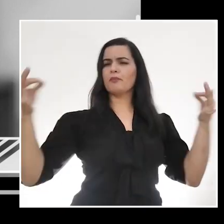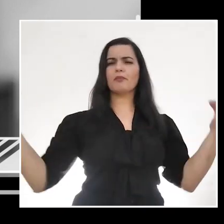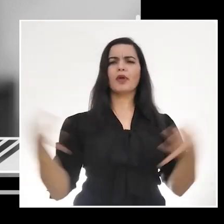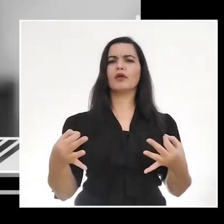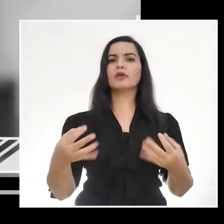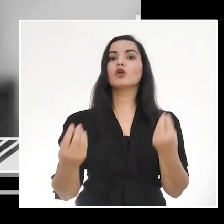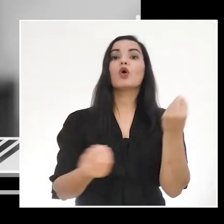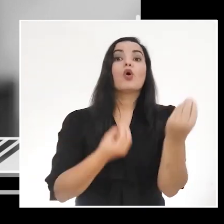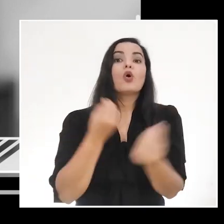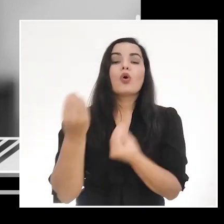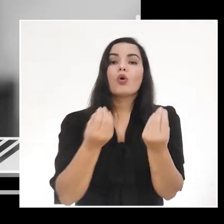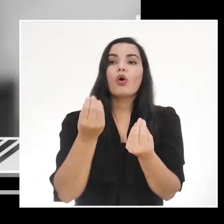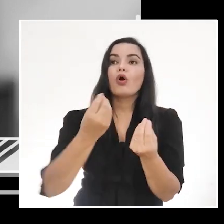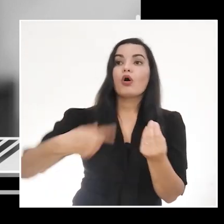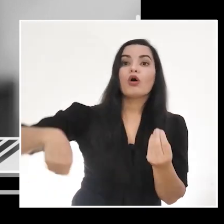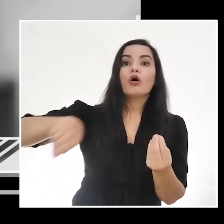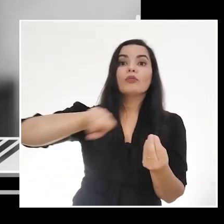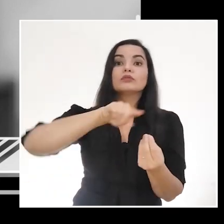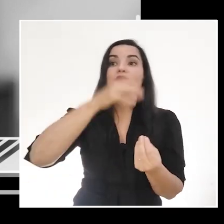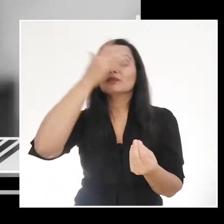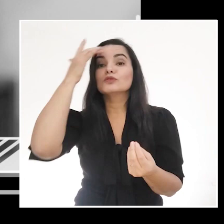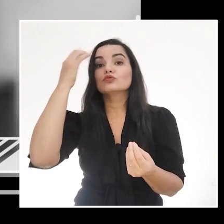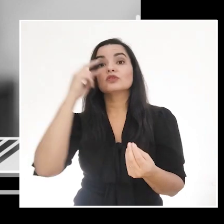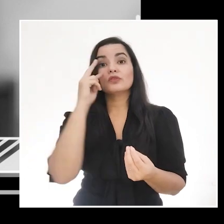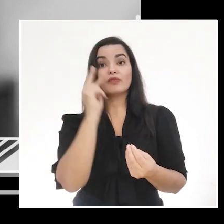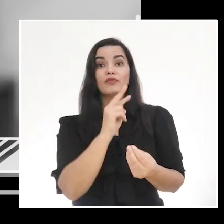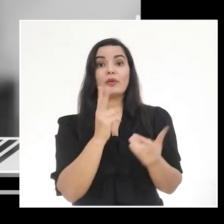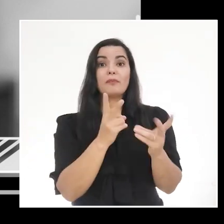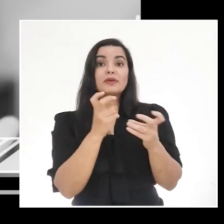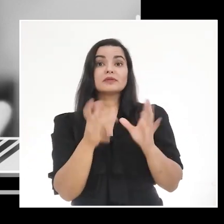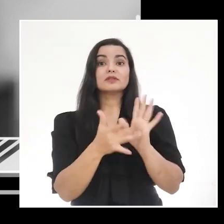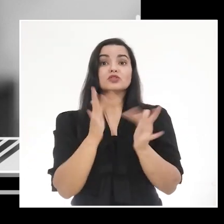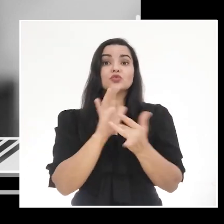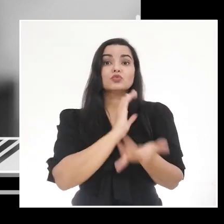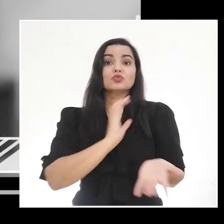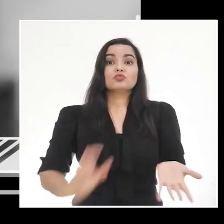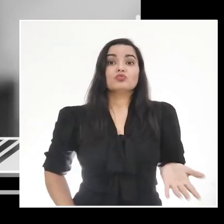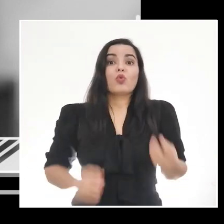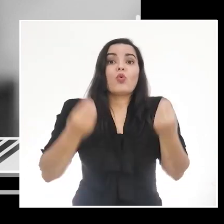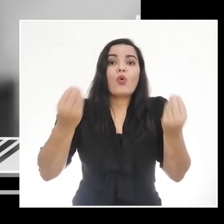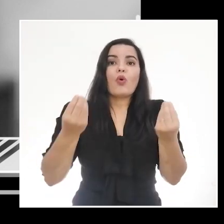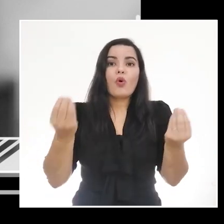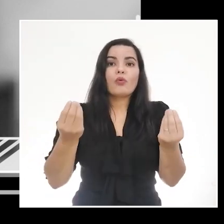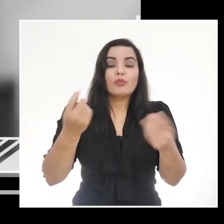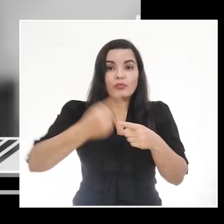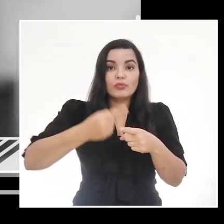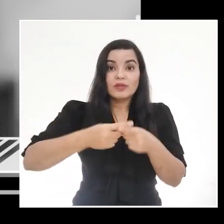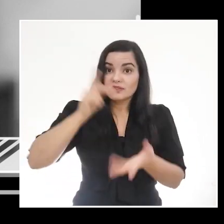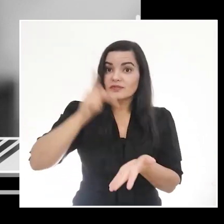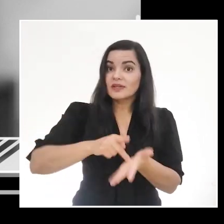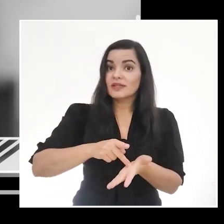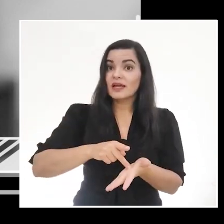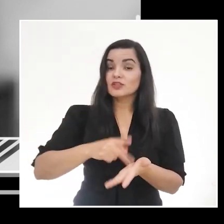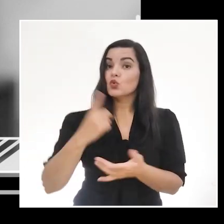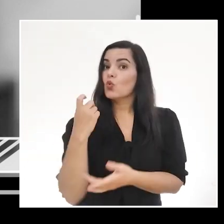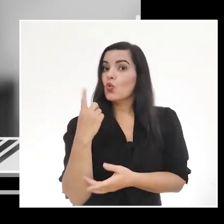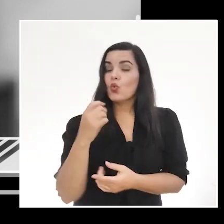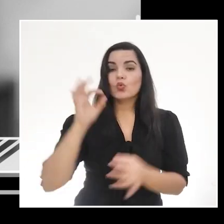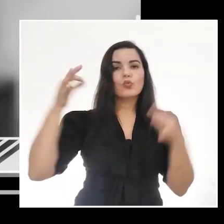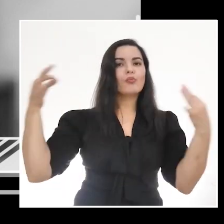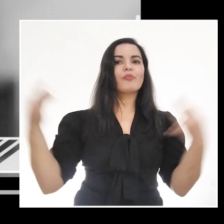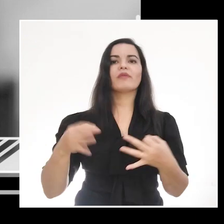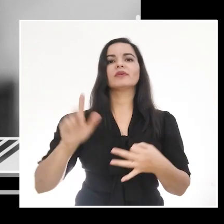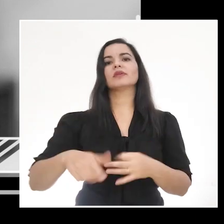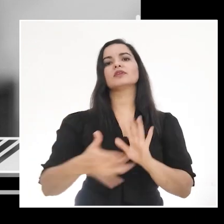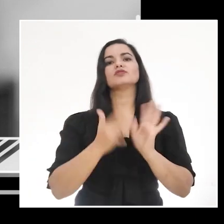nos auto-apresentamos como um modelo perfeito, como nós queremos que as pessoas vejam Cristo